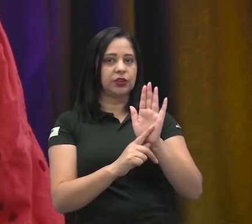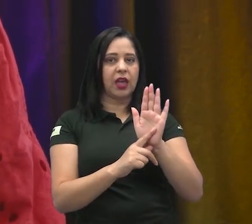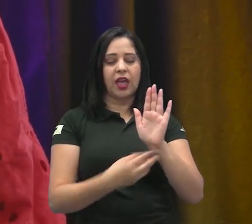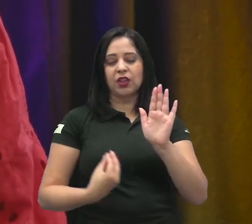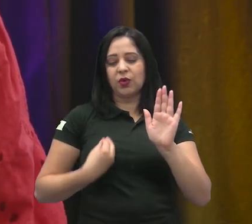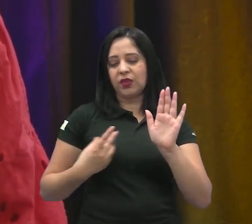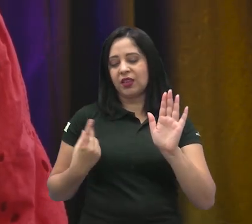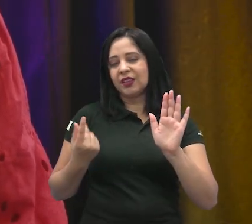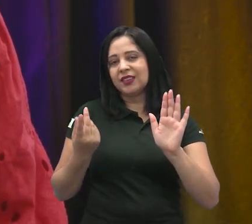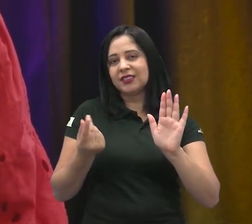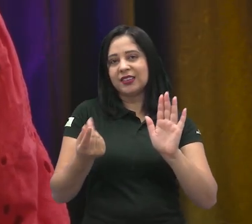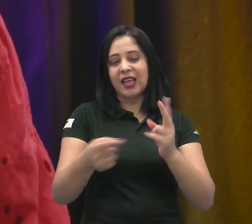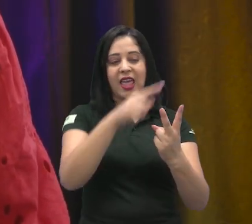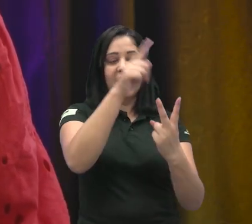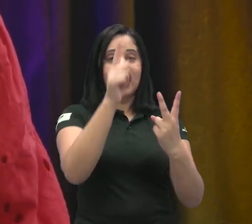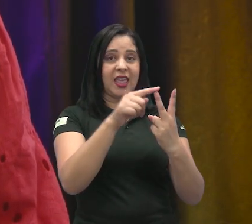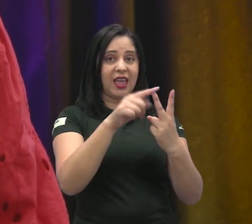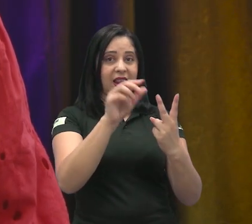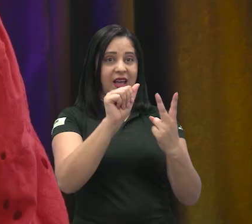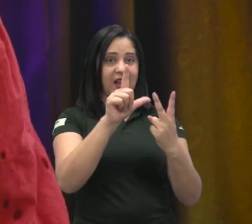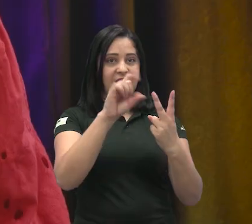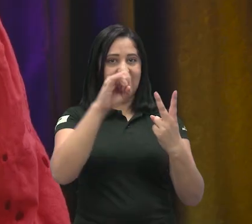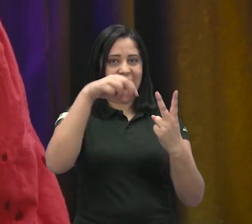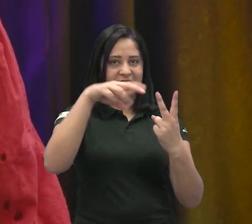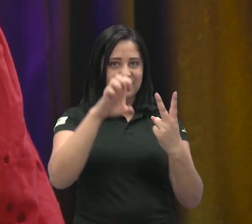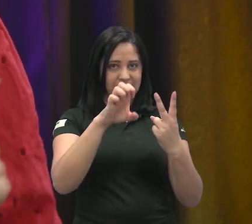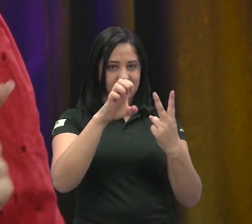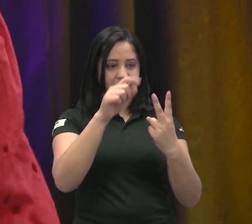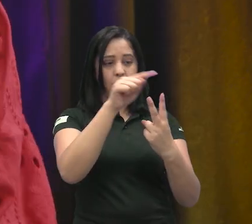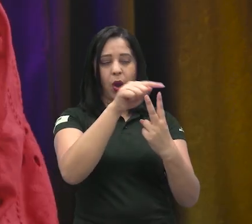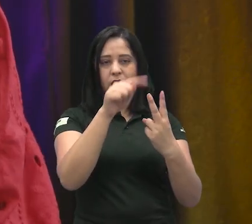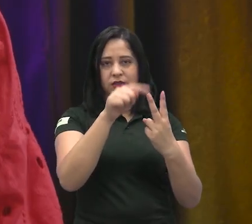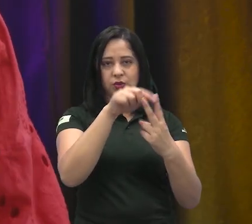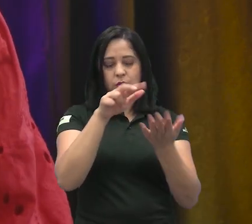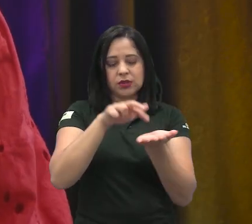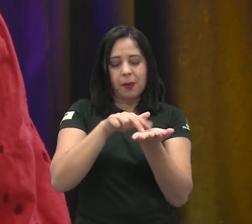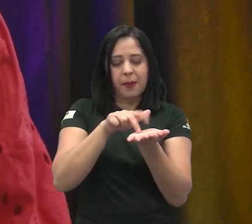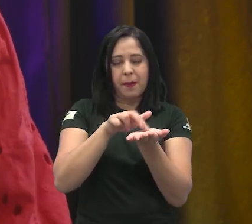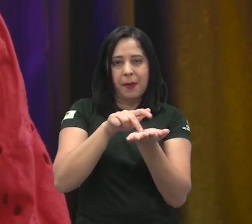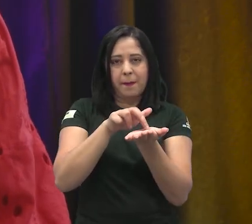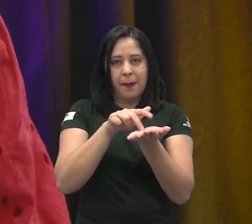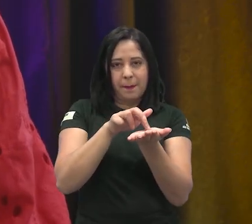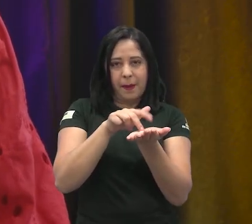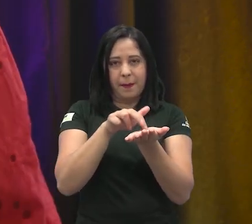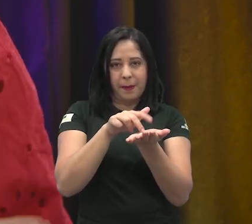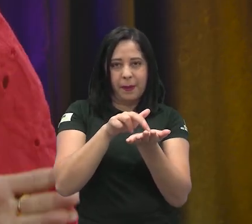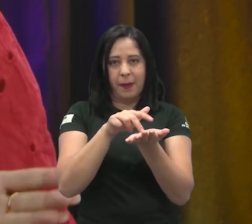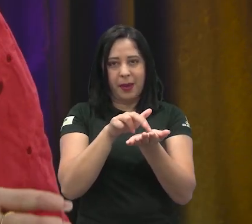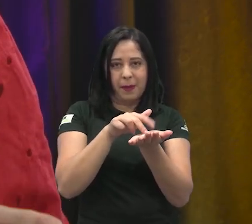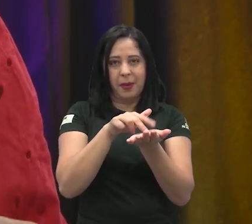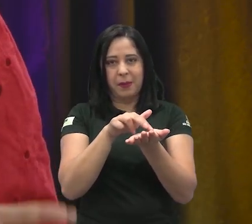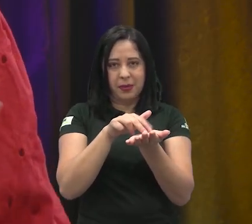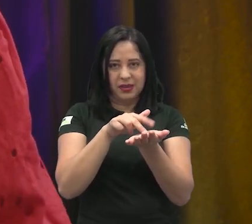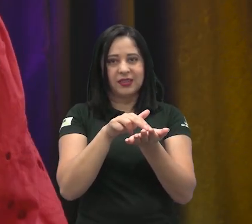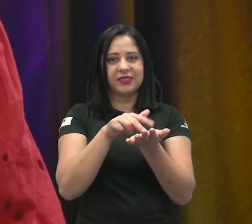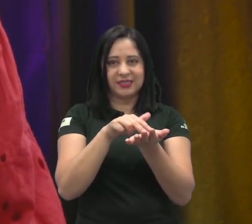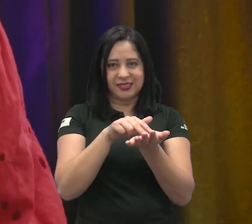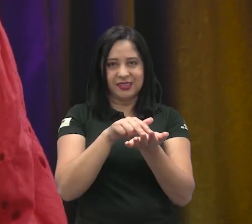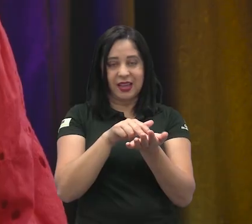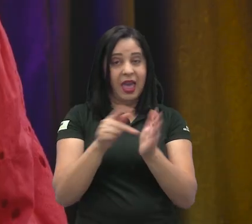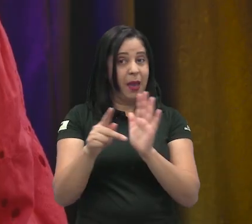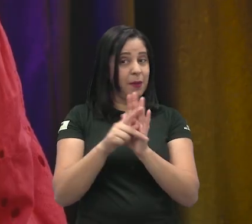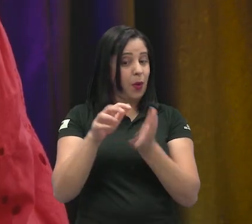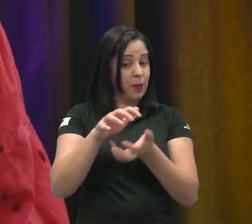projeto TEP da Longevidade, e sua mestra Aline Carneiro, idealizadora desta iniciativa incrível, através das aulas